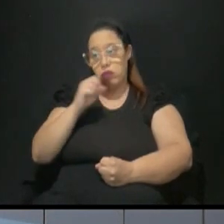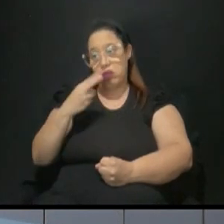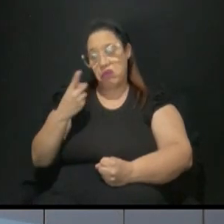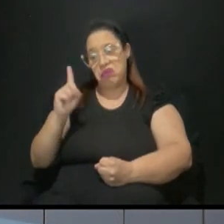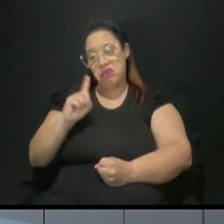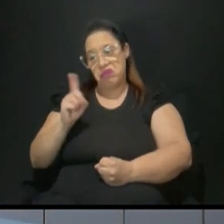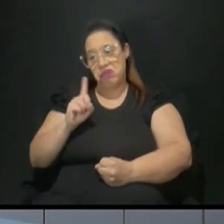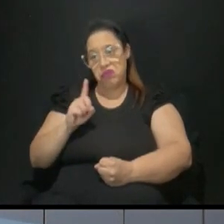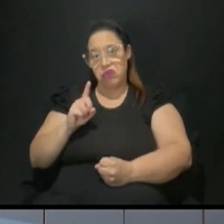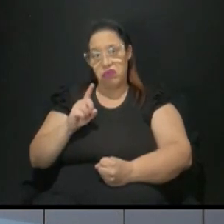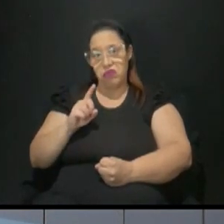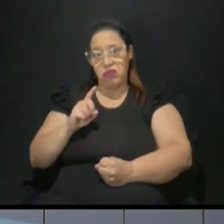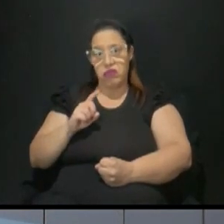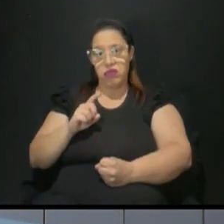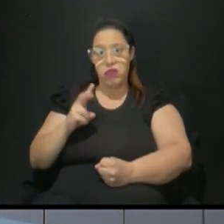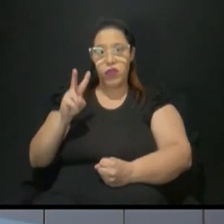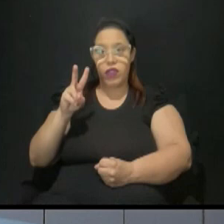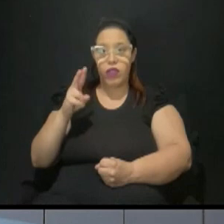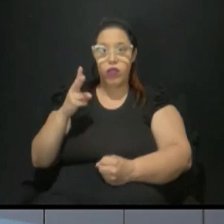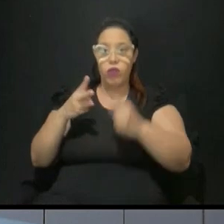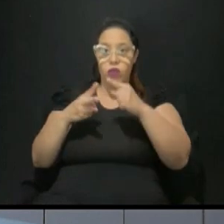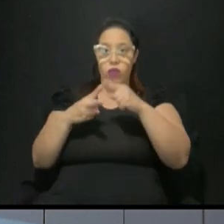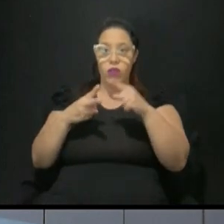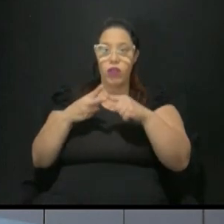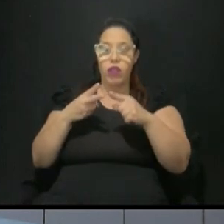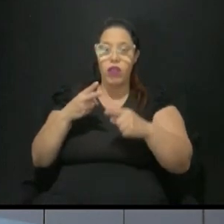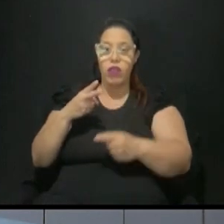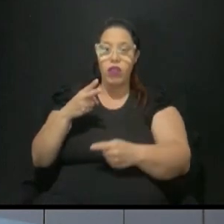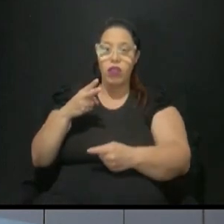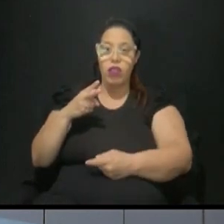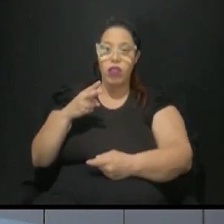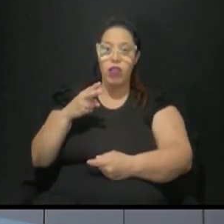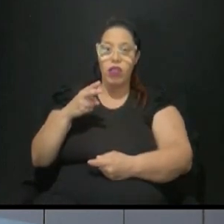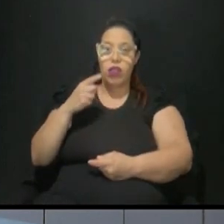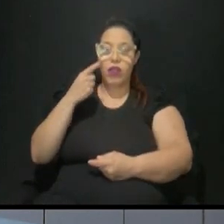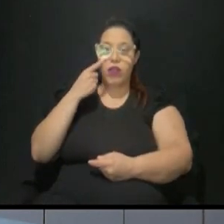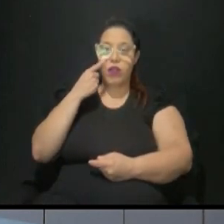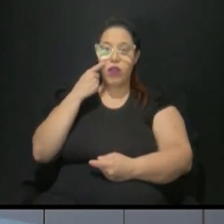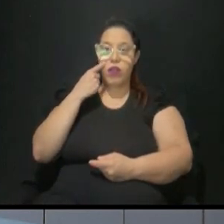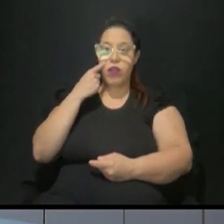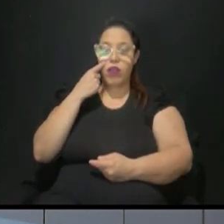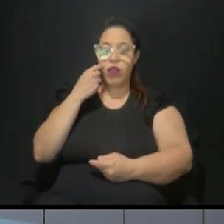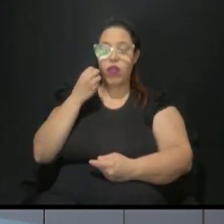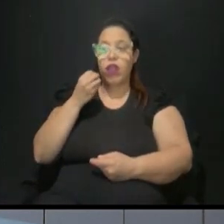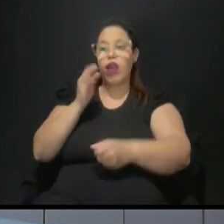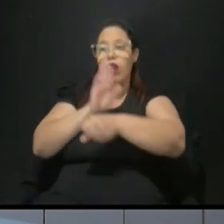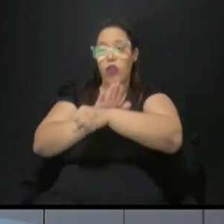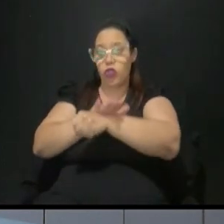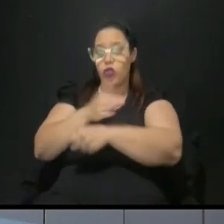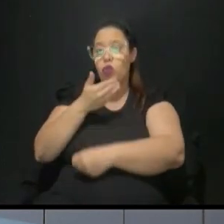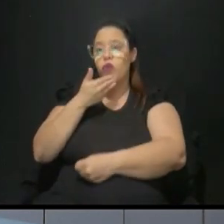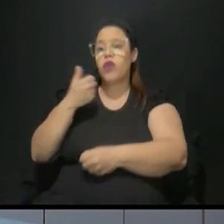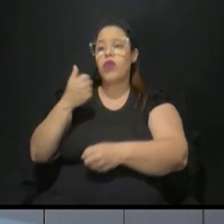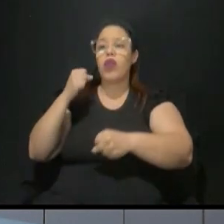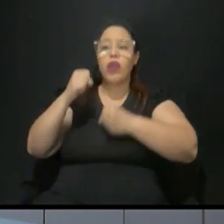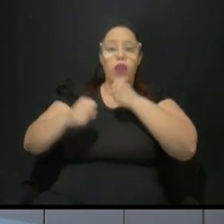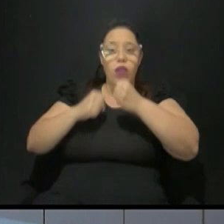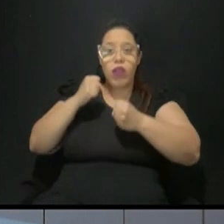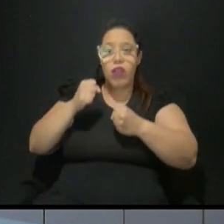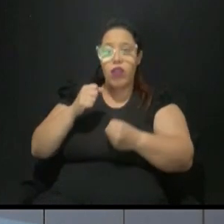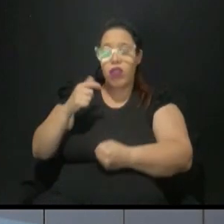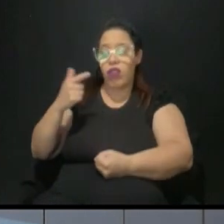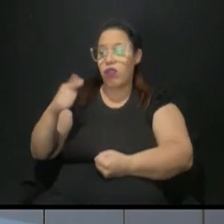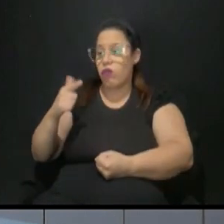mas os dois têm baixa visão, mas às vezes ele tem um campo visual que favorece ele correr sem o guia e outro campo visual que